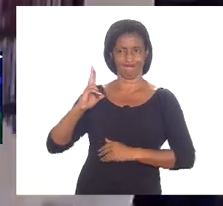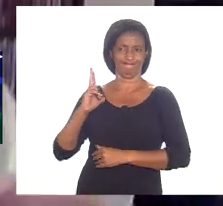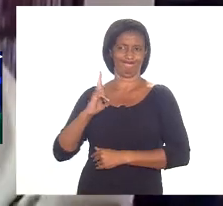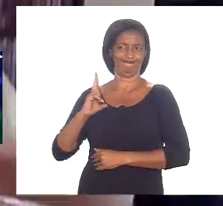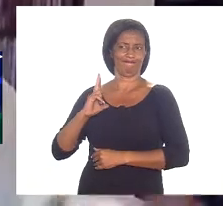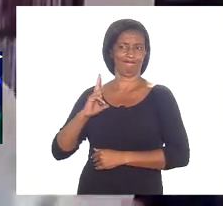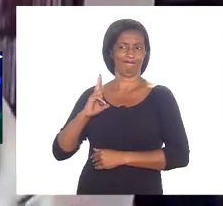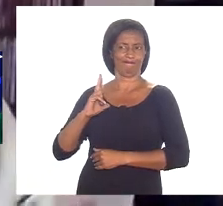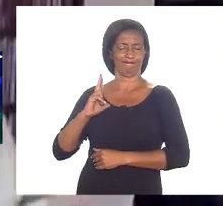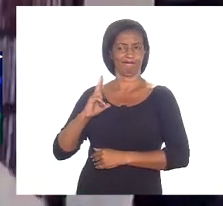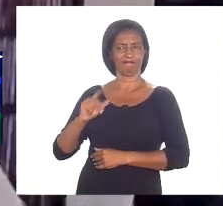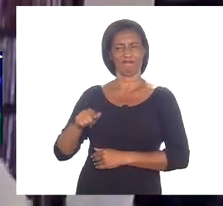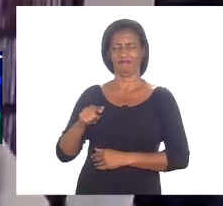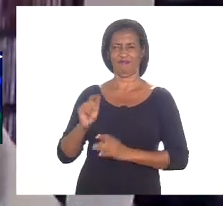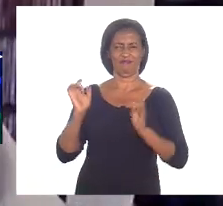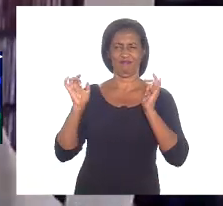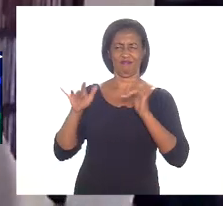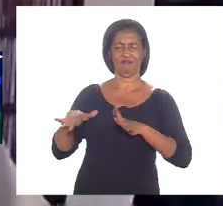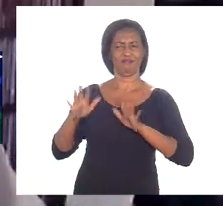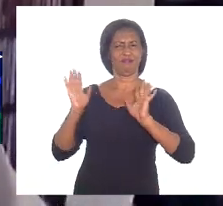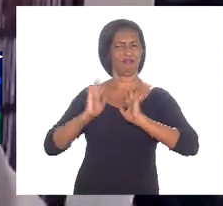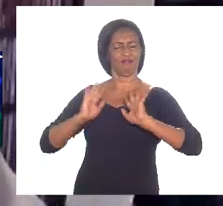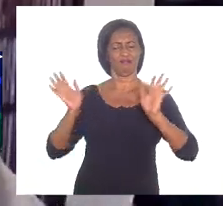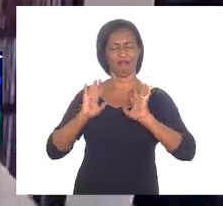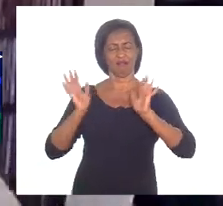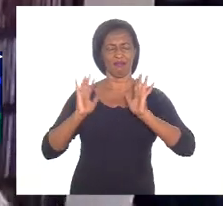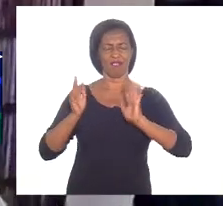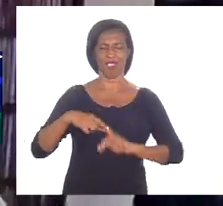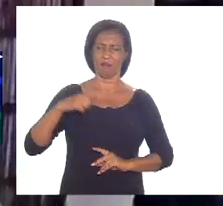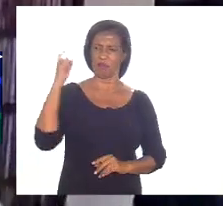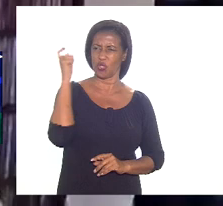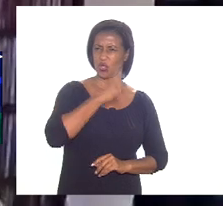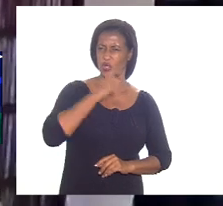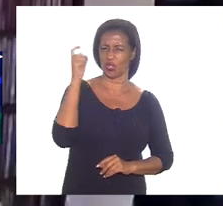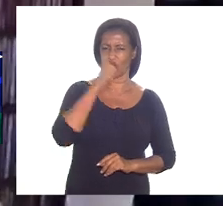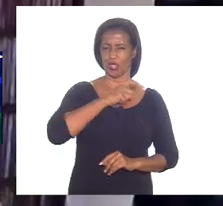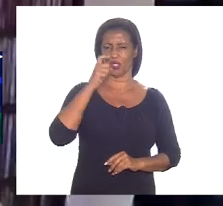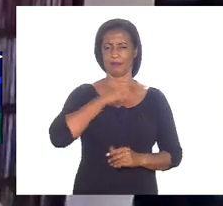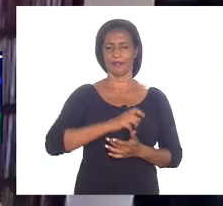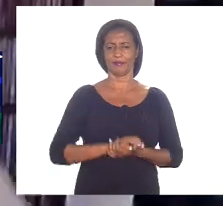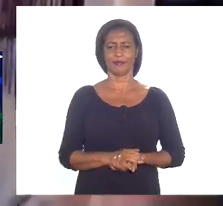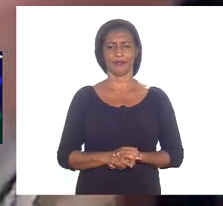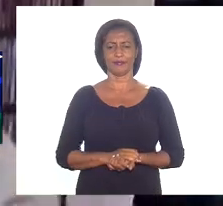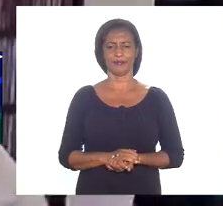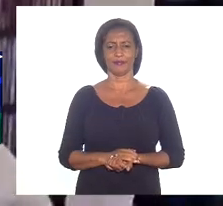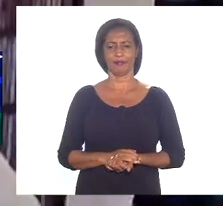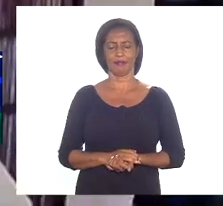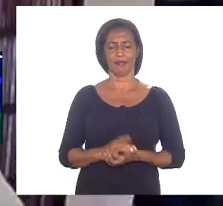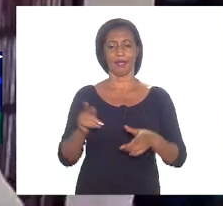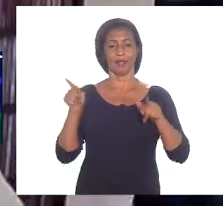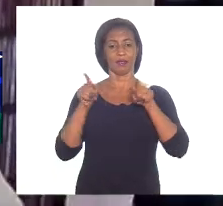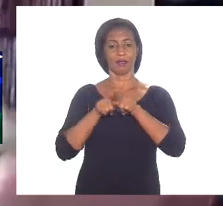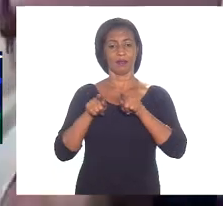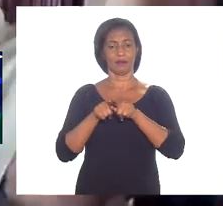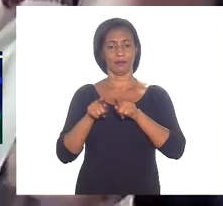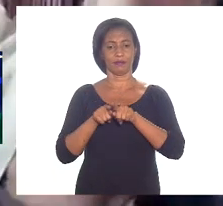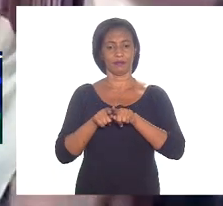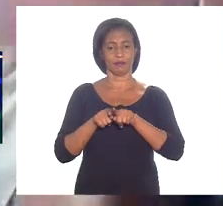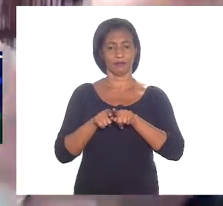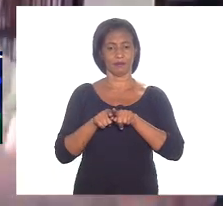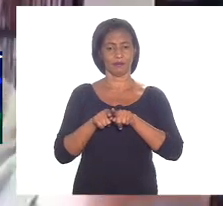é uma grande balela estão a grande mentira E ai ai ai